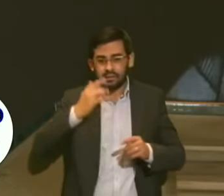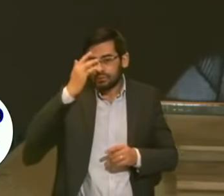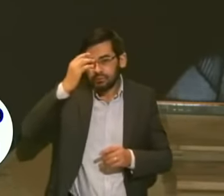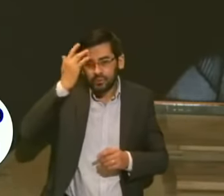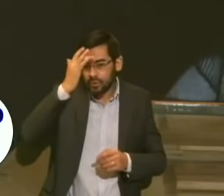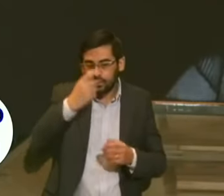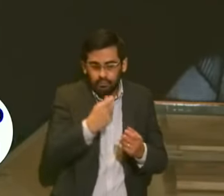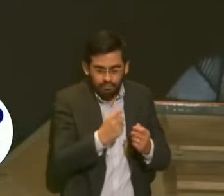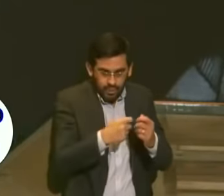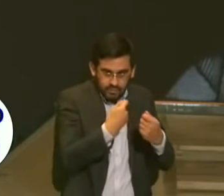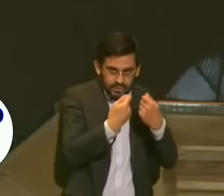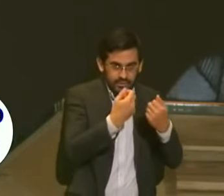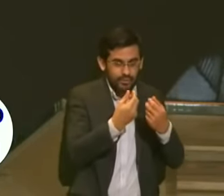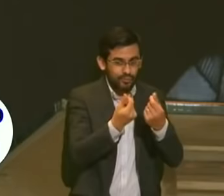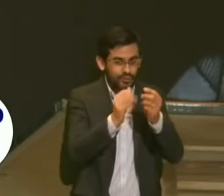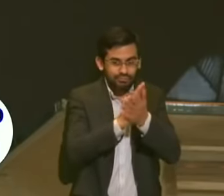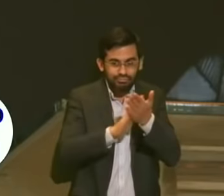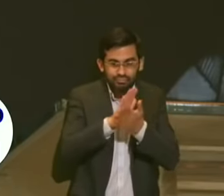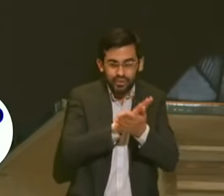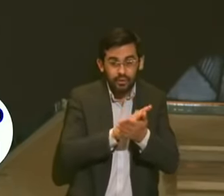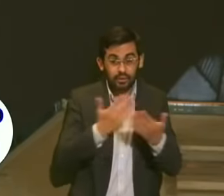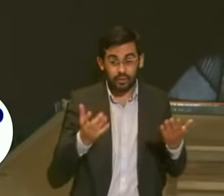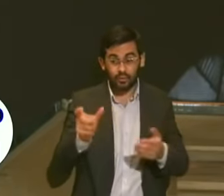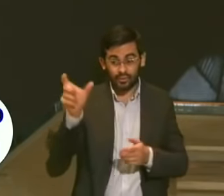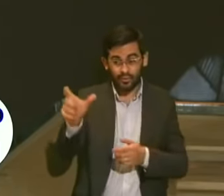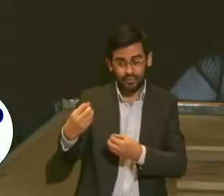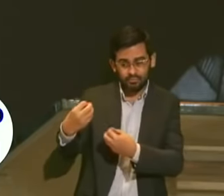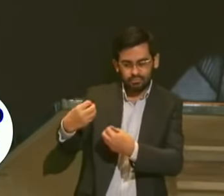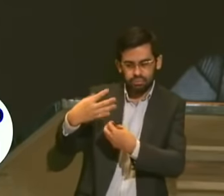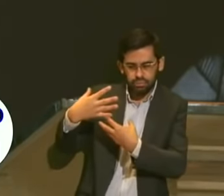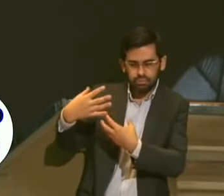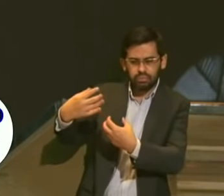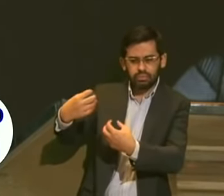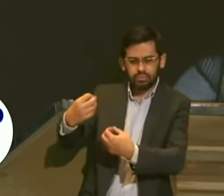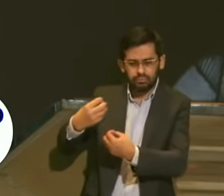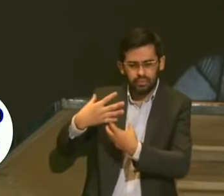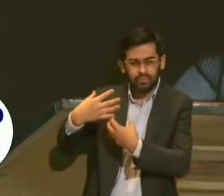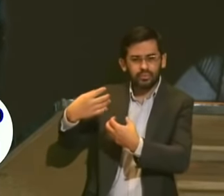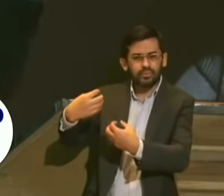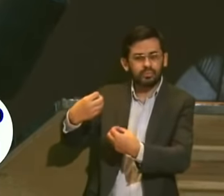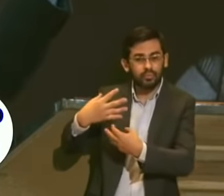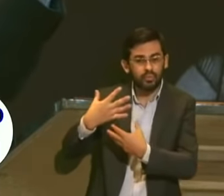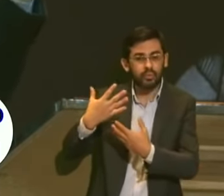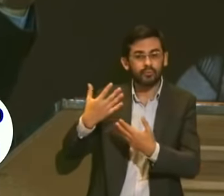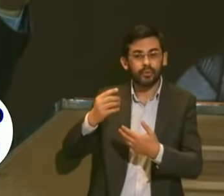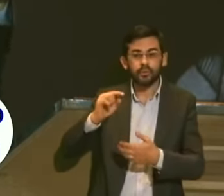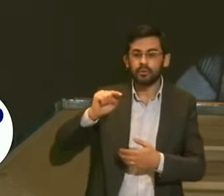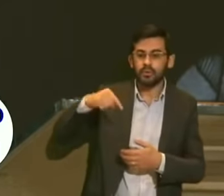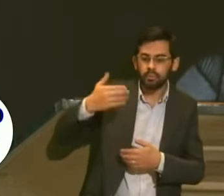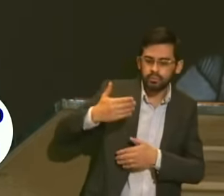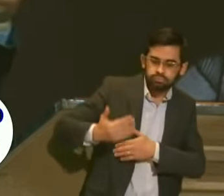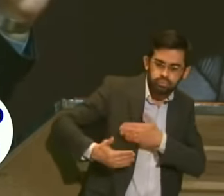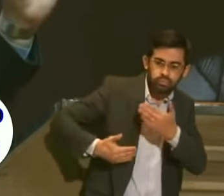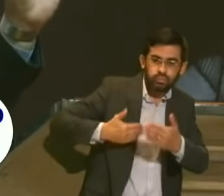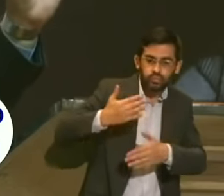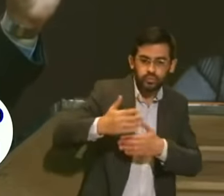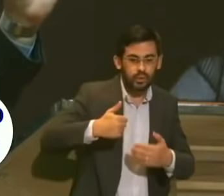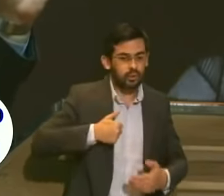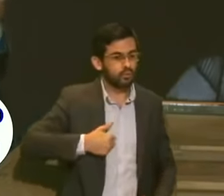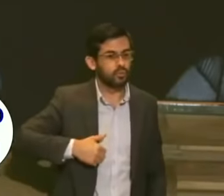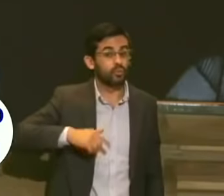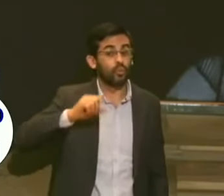desorganização. E aquele homem então foi me ensinando. E daquele tempo em diante,